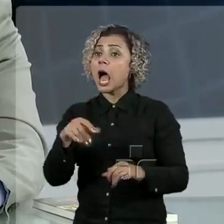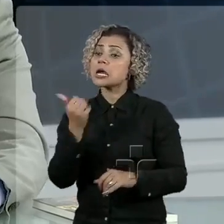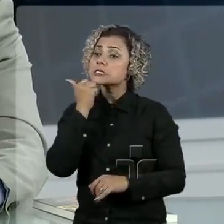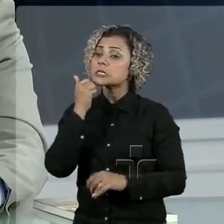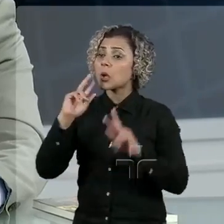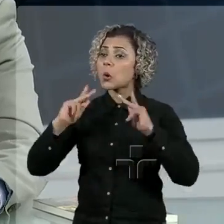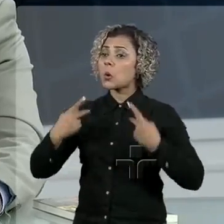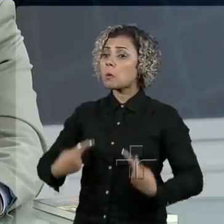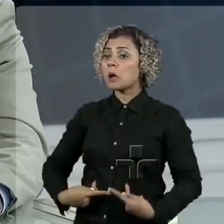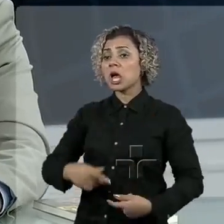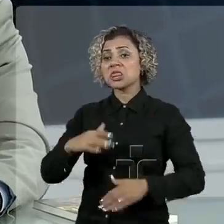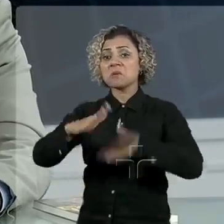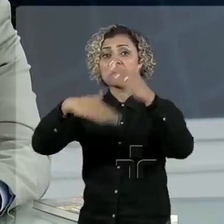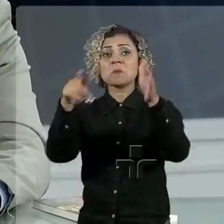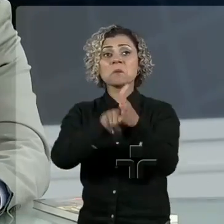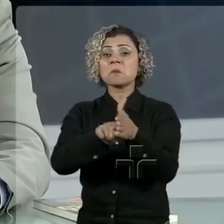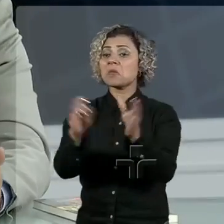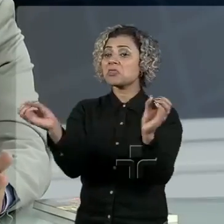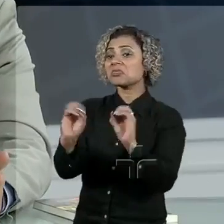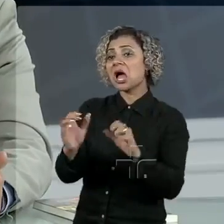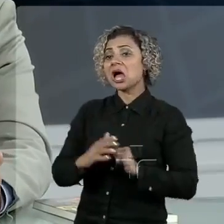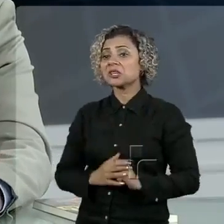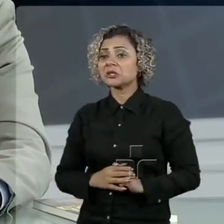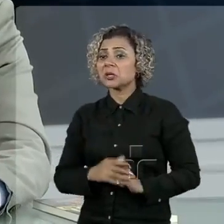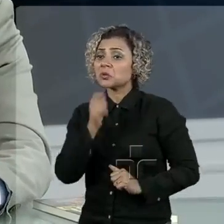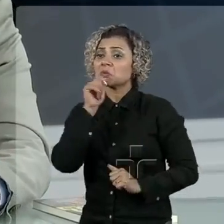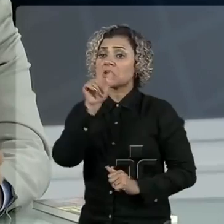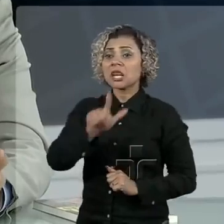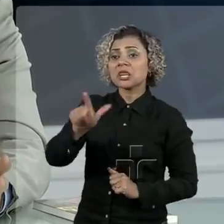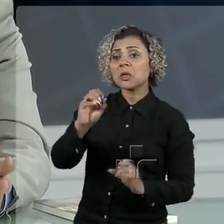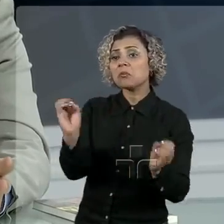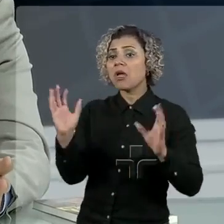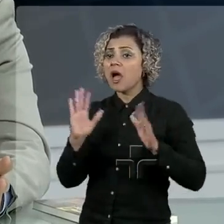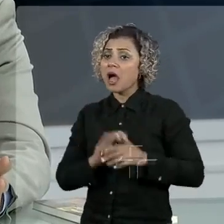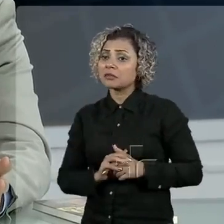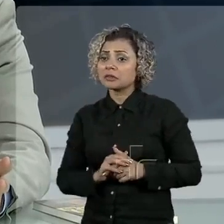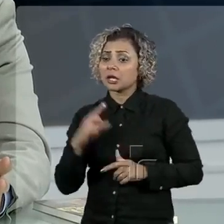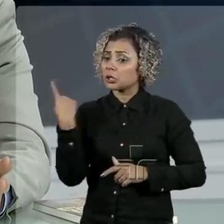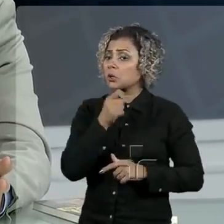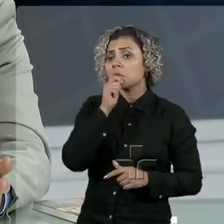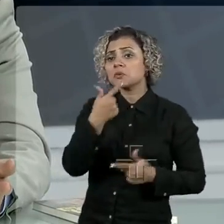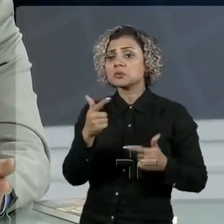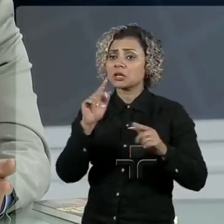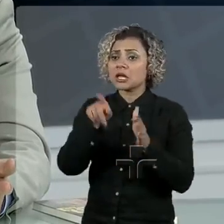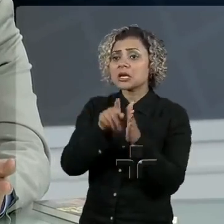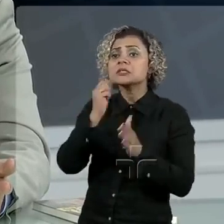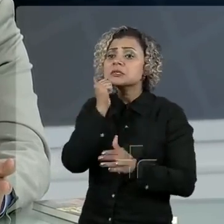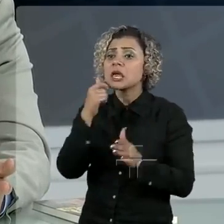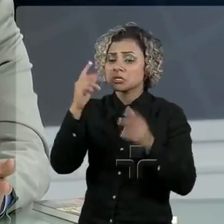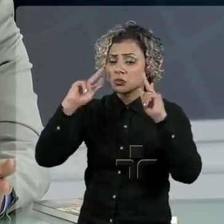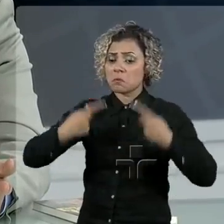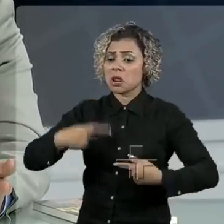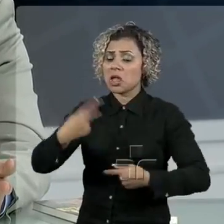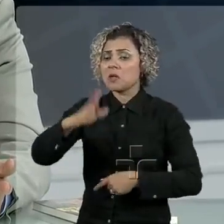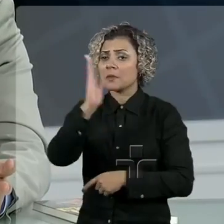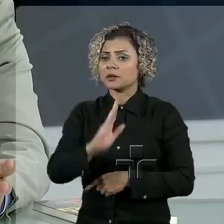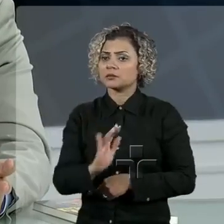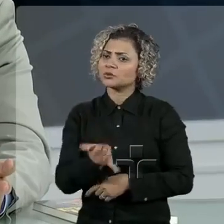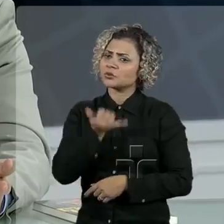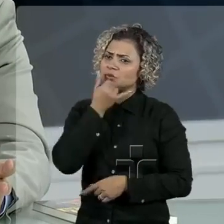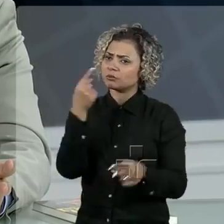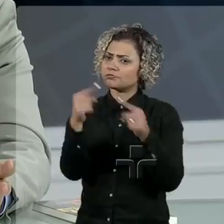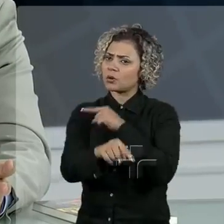humanas no Brasil não produzem ciência, não produzem literatura, nós não temos ciências humanas no Brasil. Não pode. Ele não